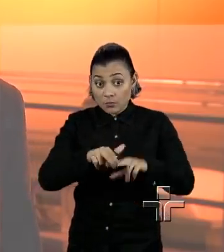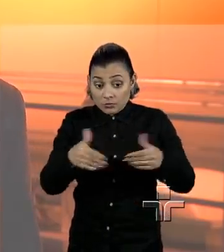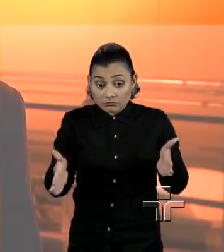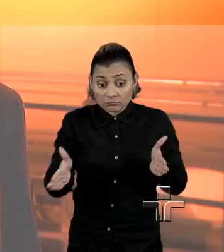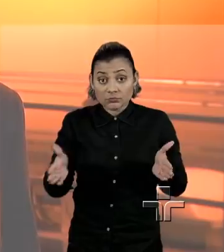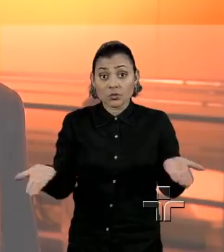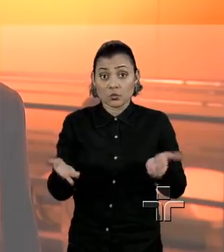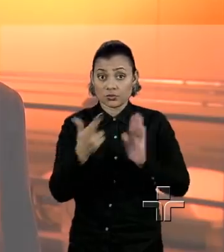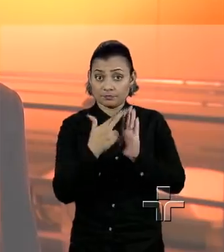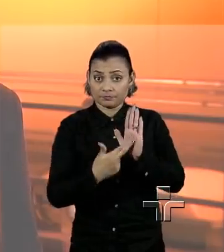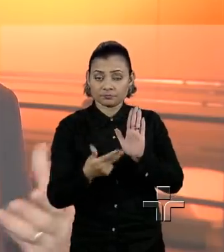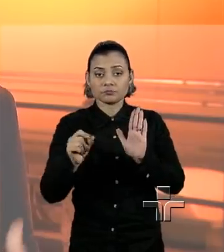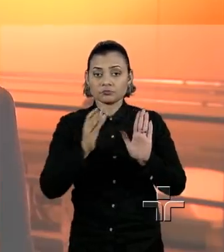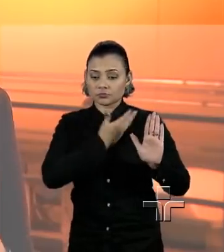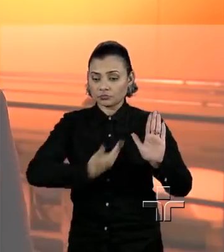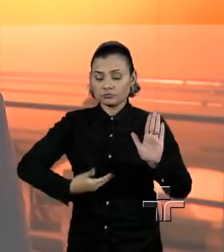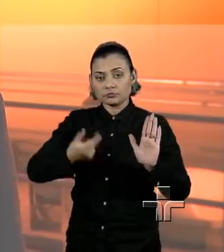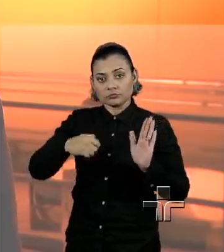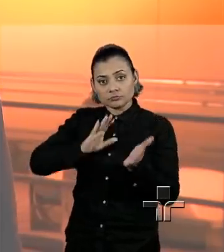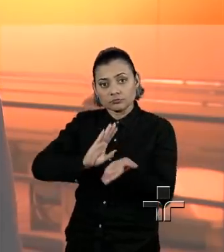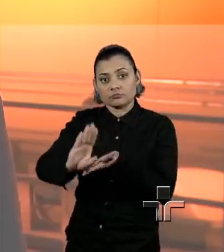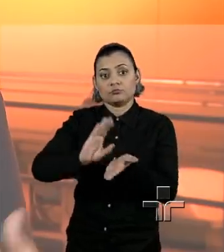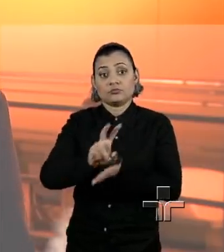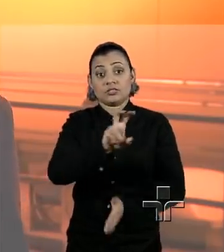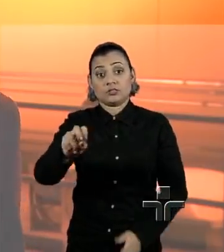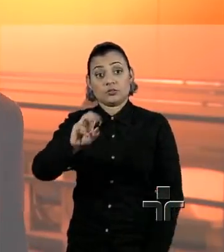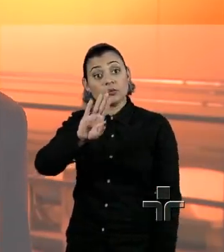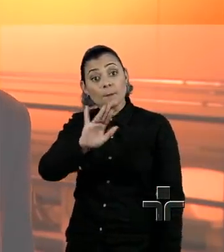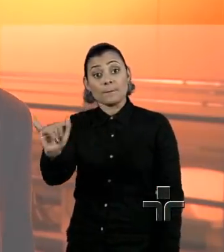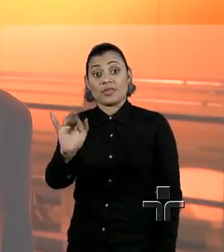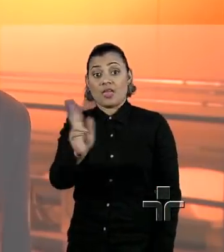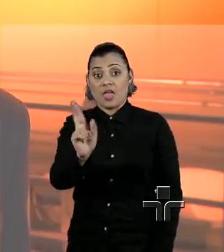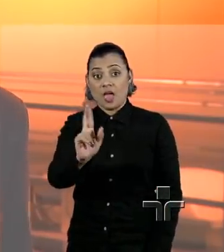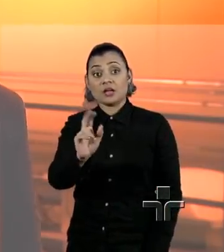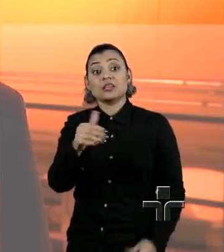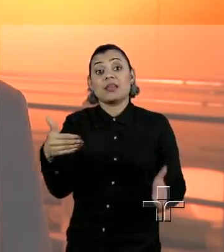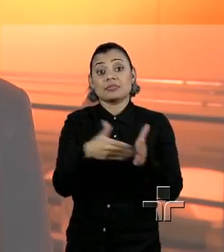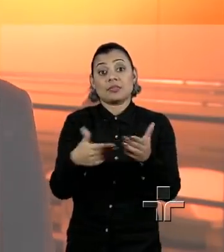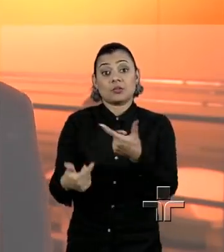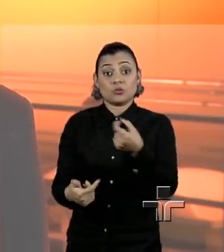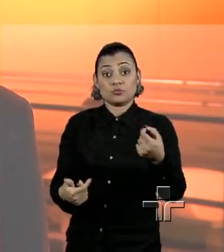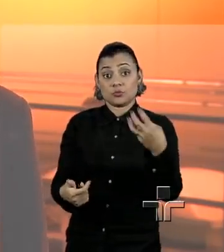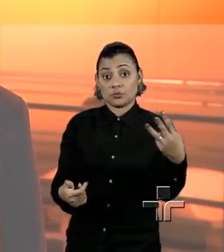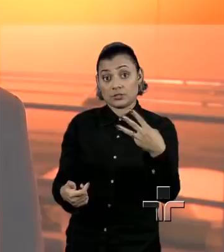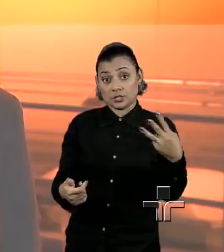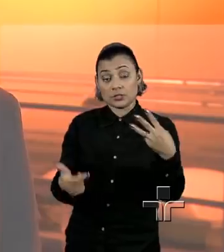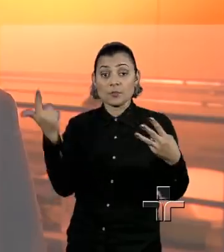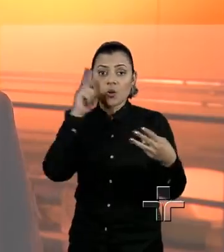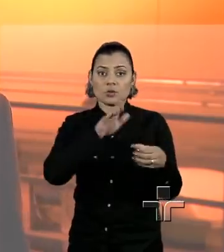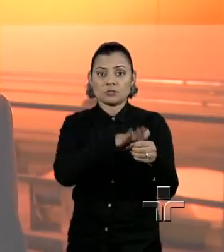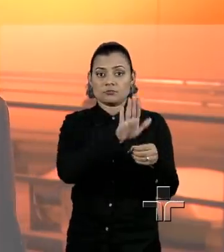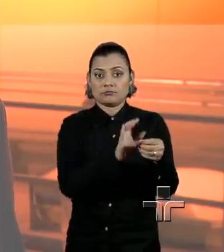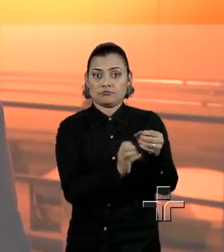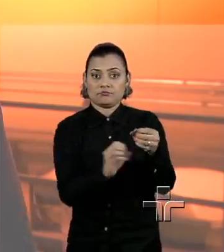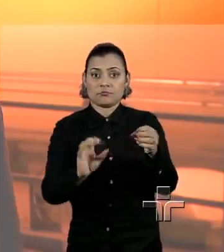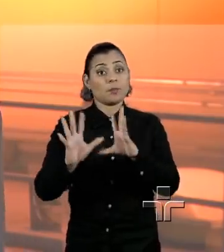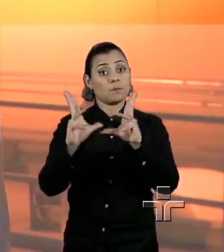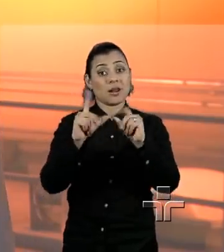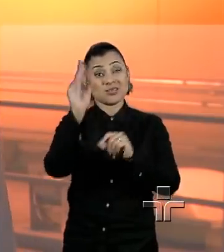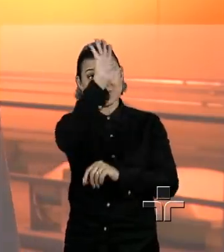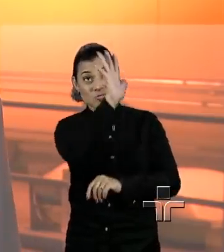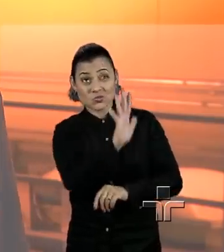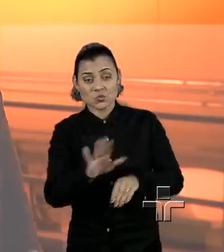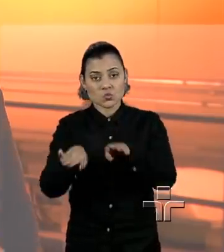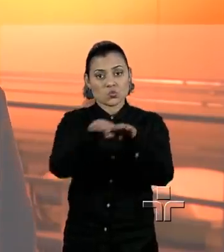governo precisará investir mais de 500 bilhões de reais até 2033 para que o acesso ao saneamento básico seja universalizado